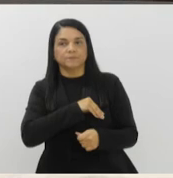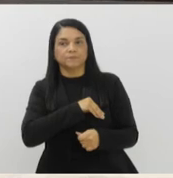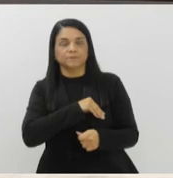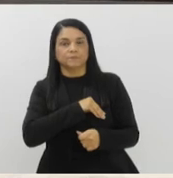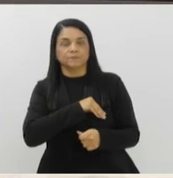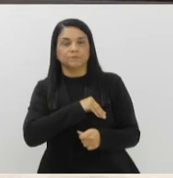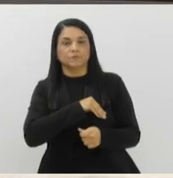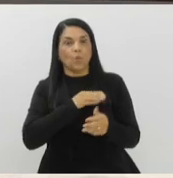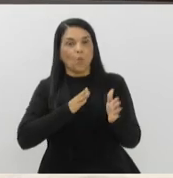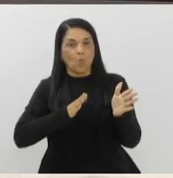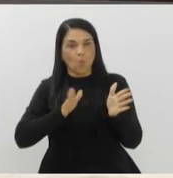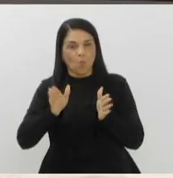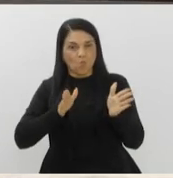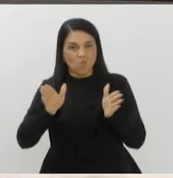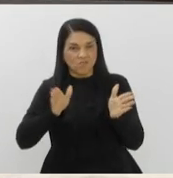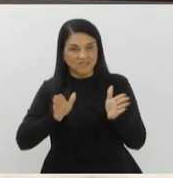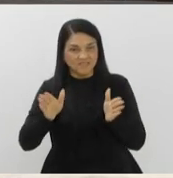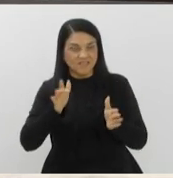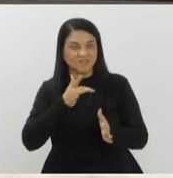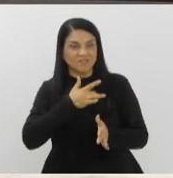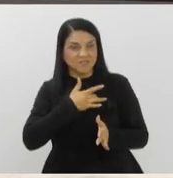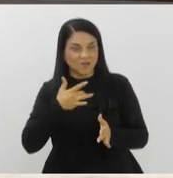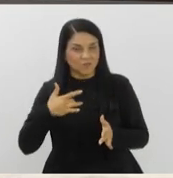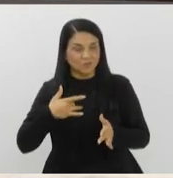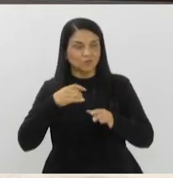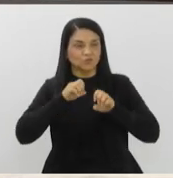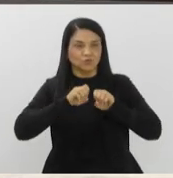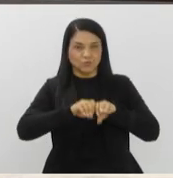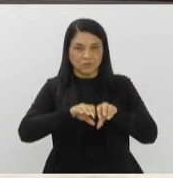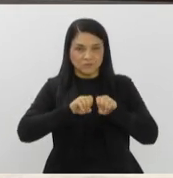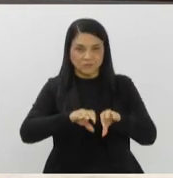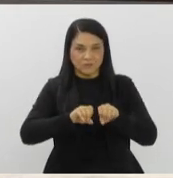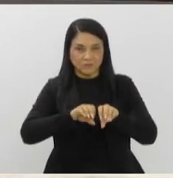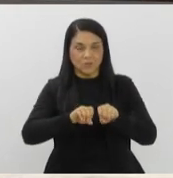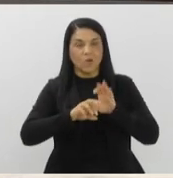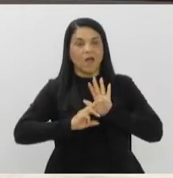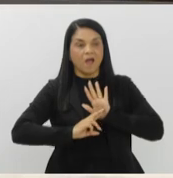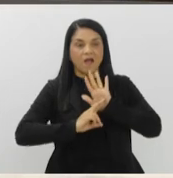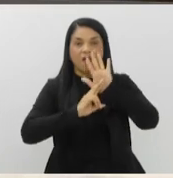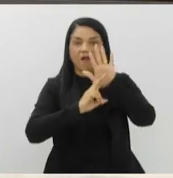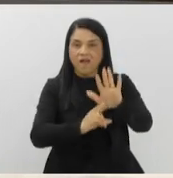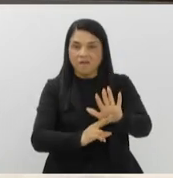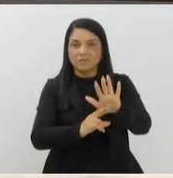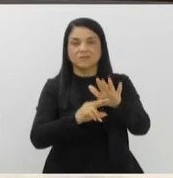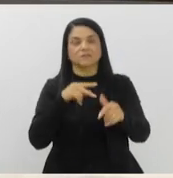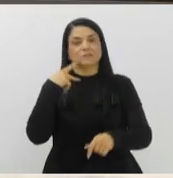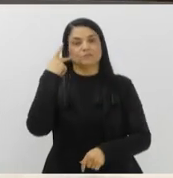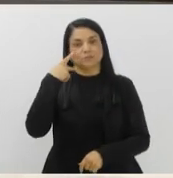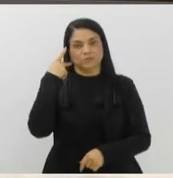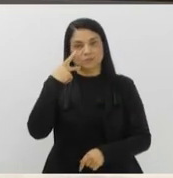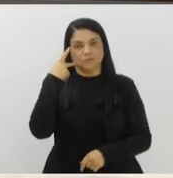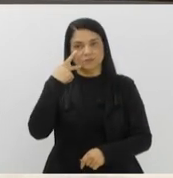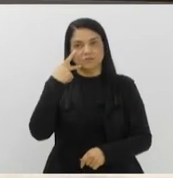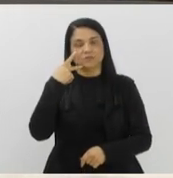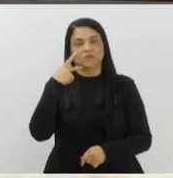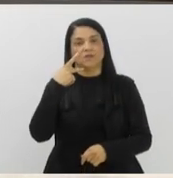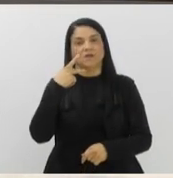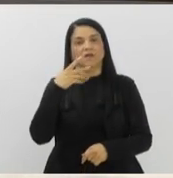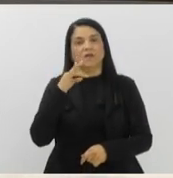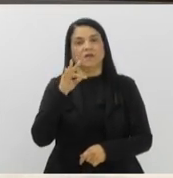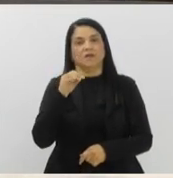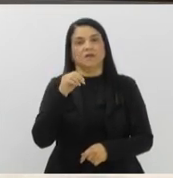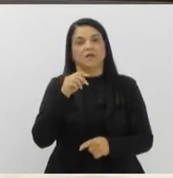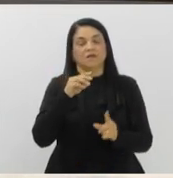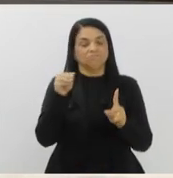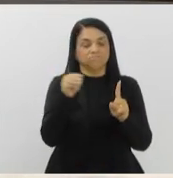o acesso à saúde, à educação, à representação política, as taxas de